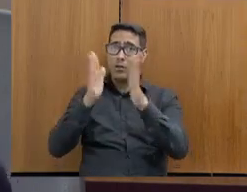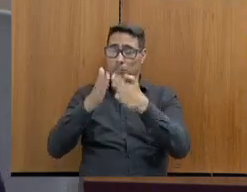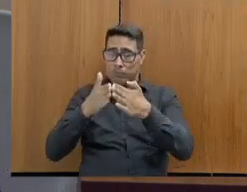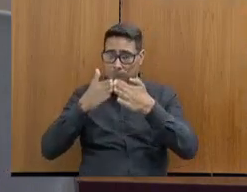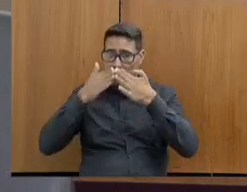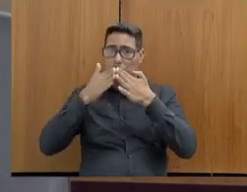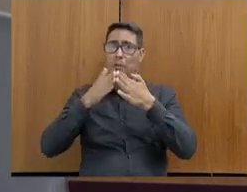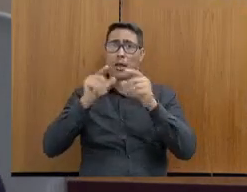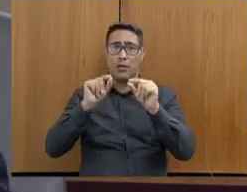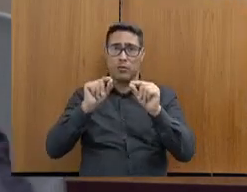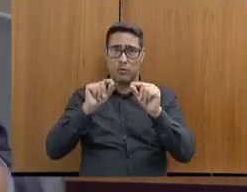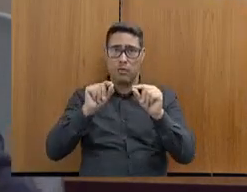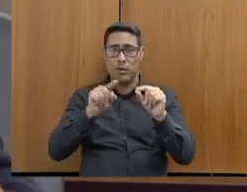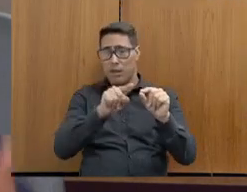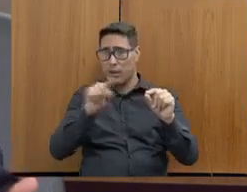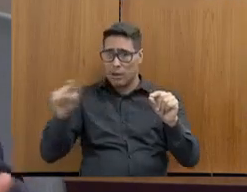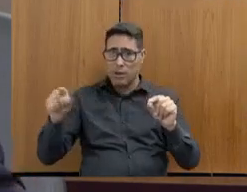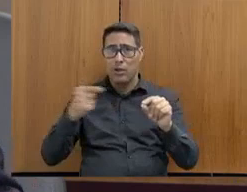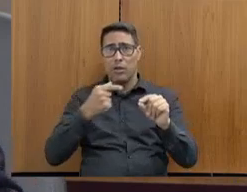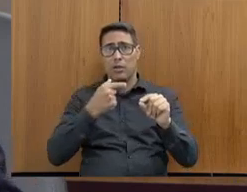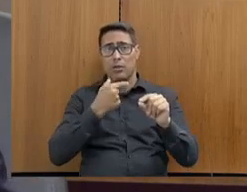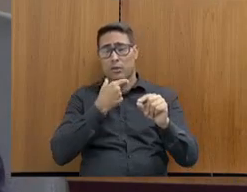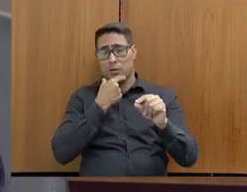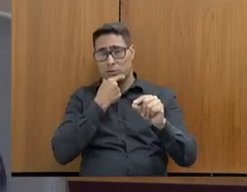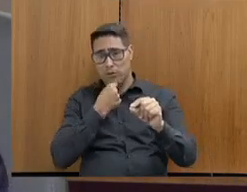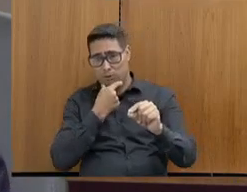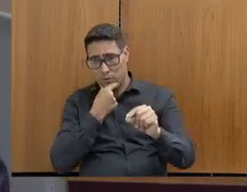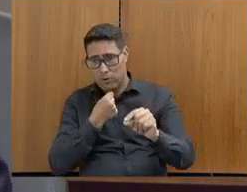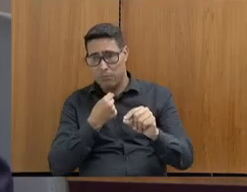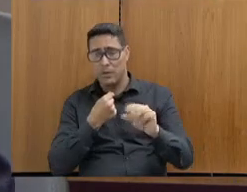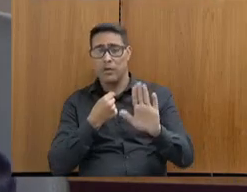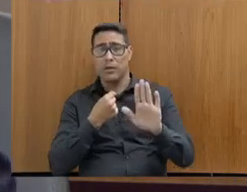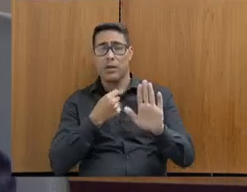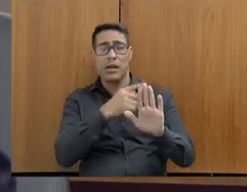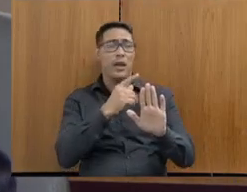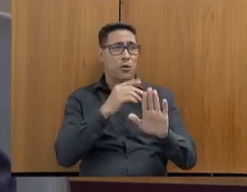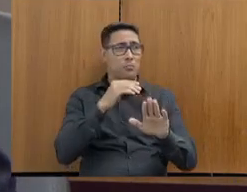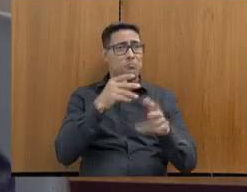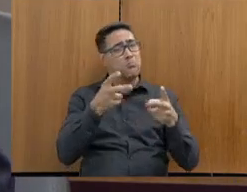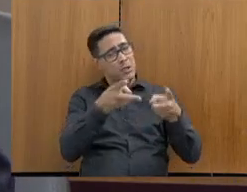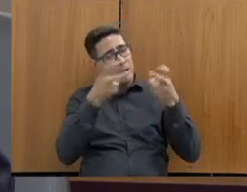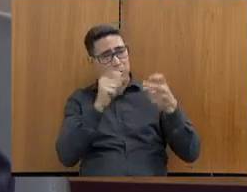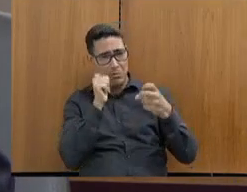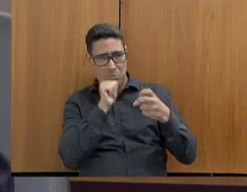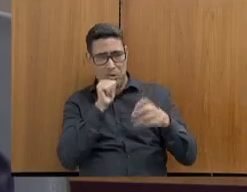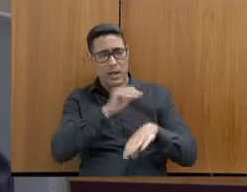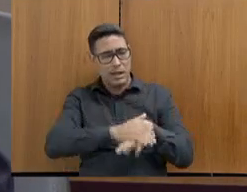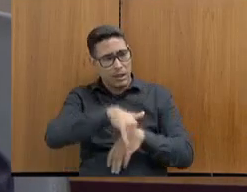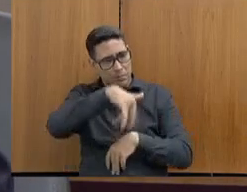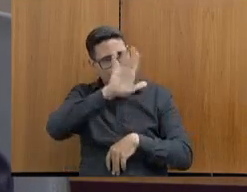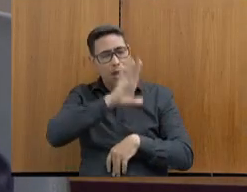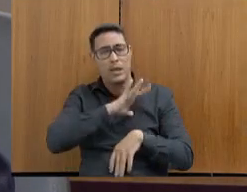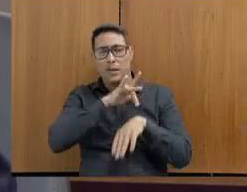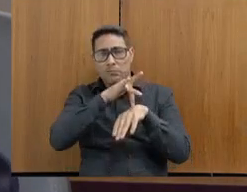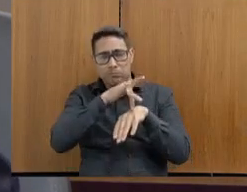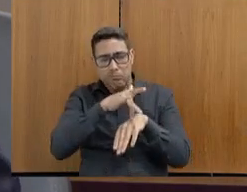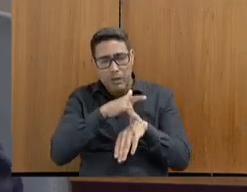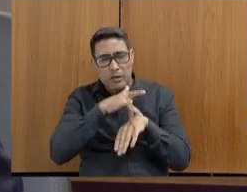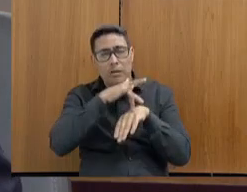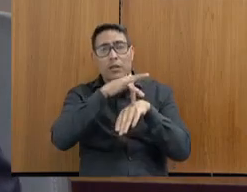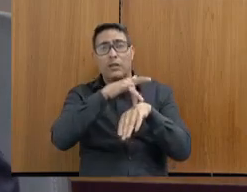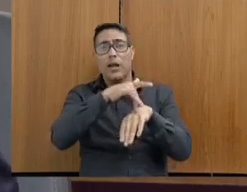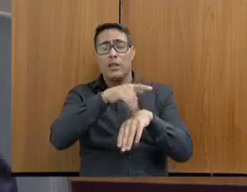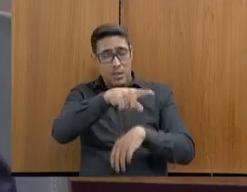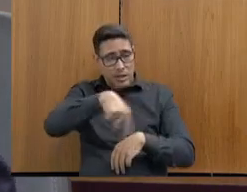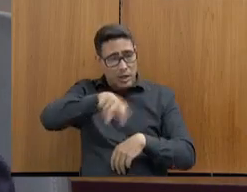mais que eu vejo que as mulheres têm muito mais essa sensibilidade que possa ter essa